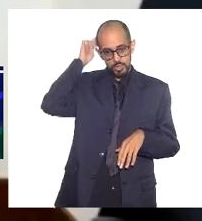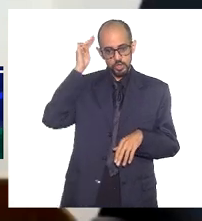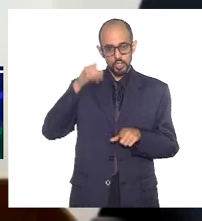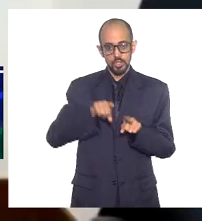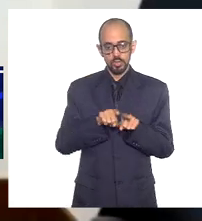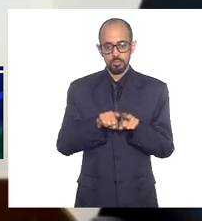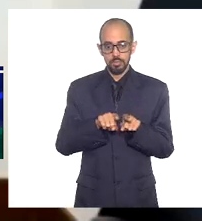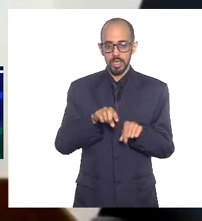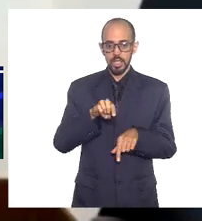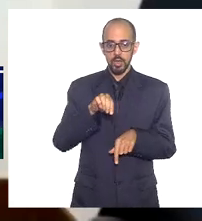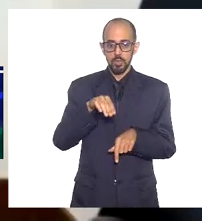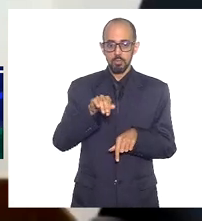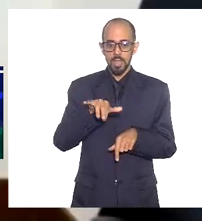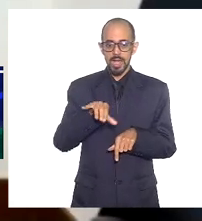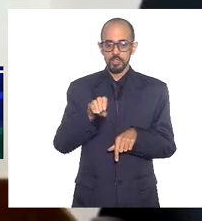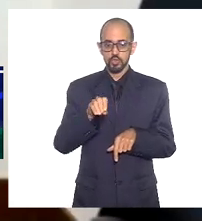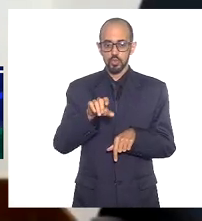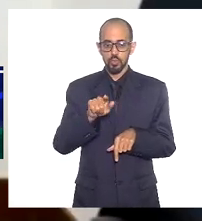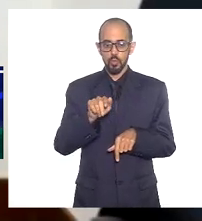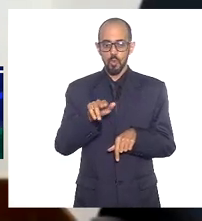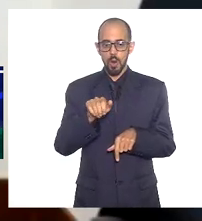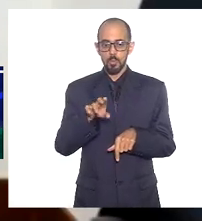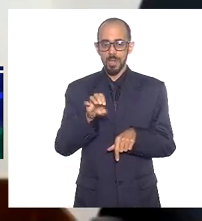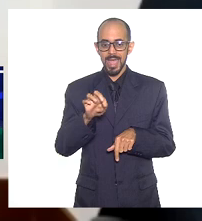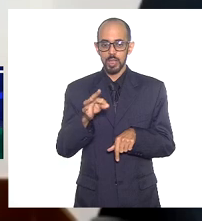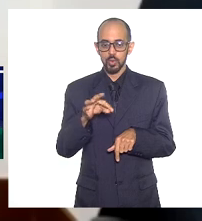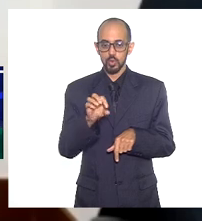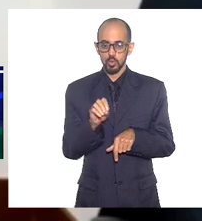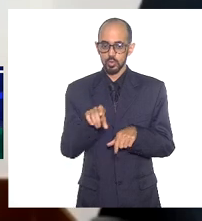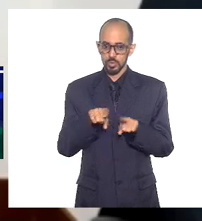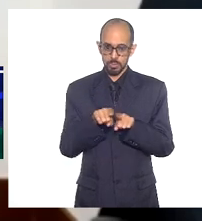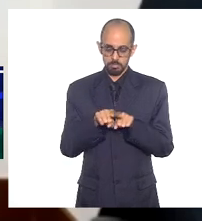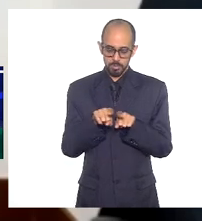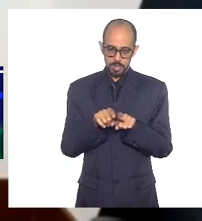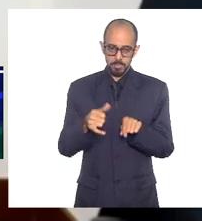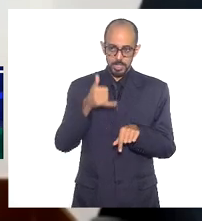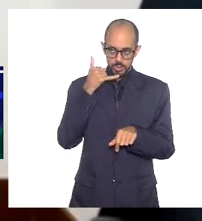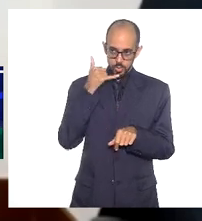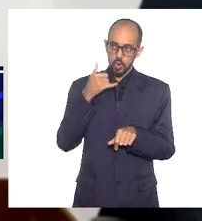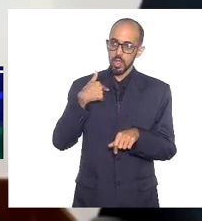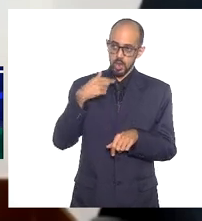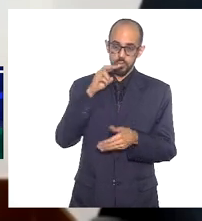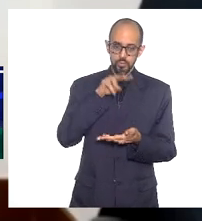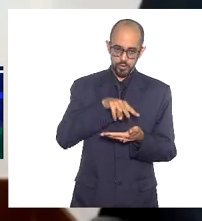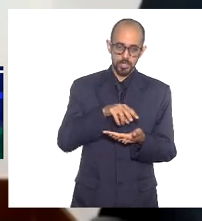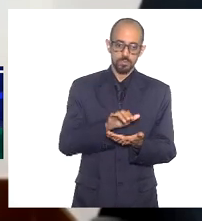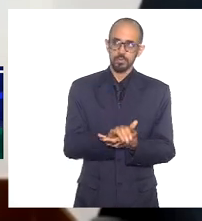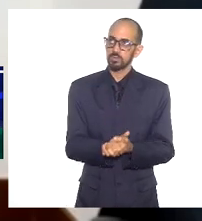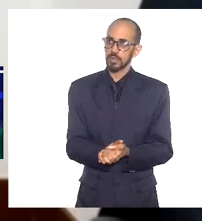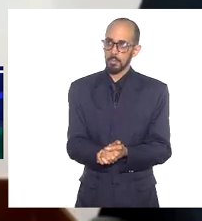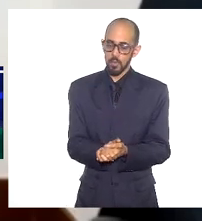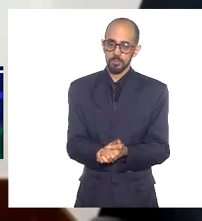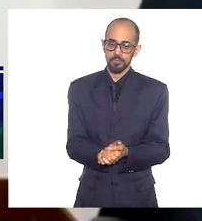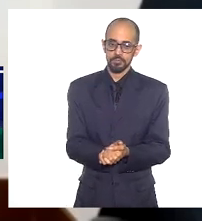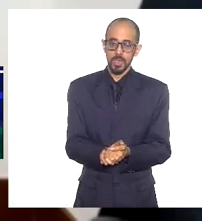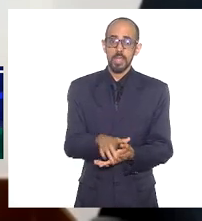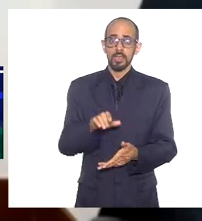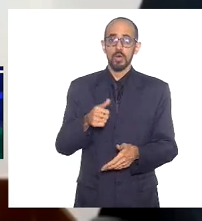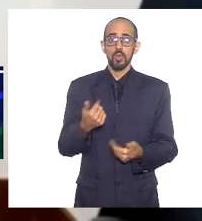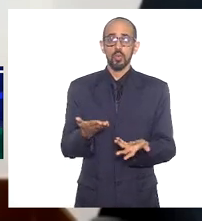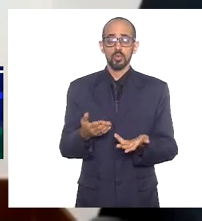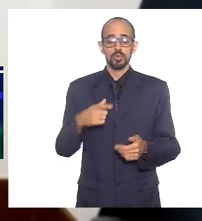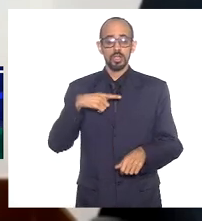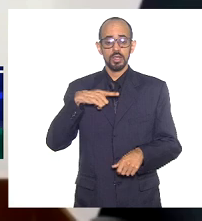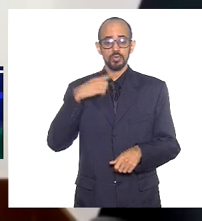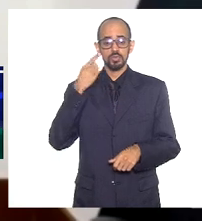Gualberto ligou duas ou três vezes, dentre outros. Tá bom? Então, havendo número legal sobre